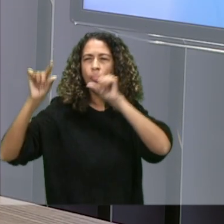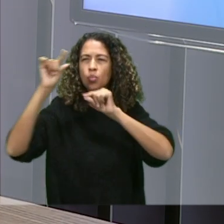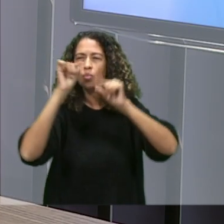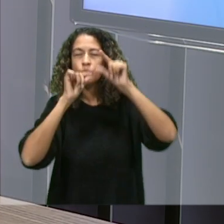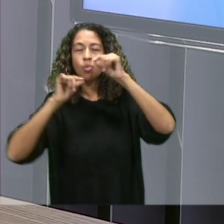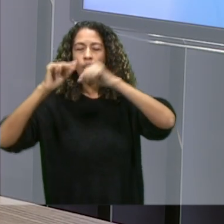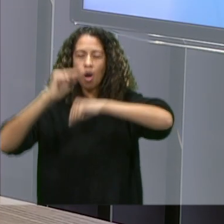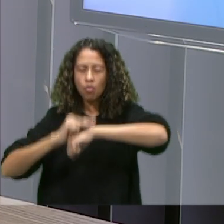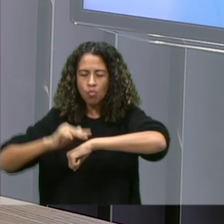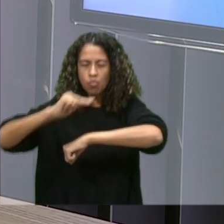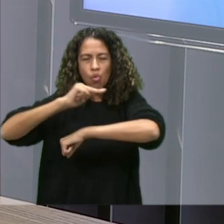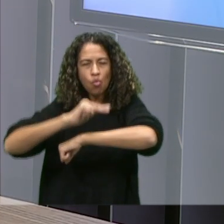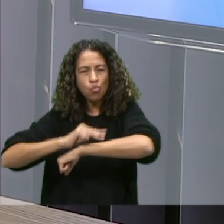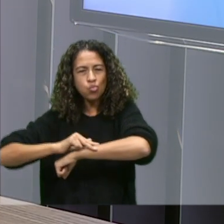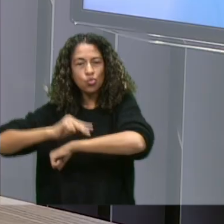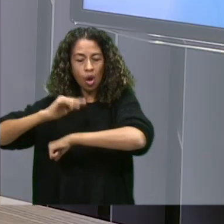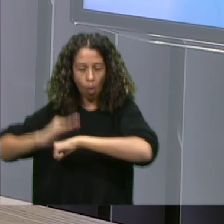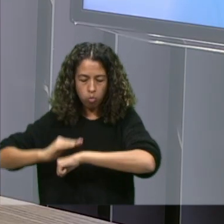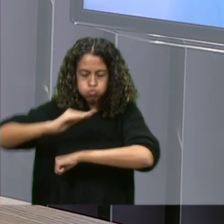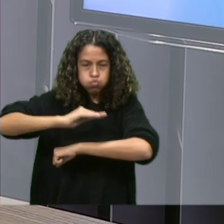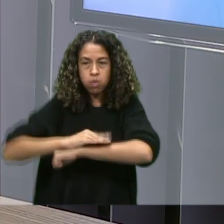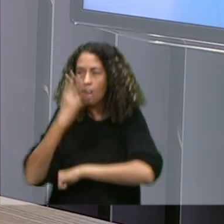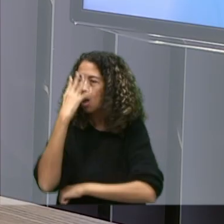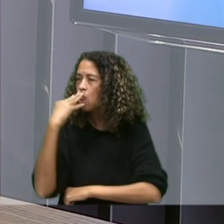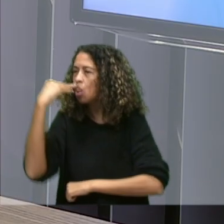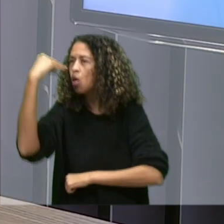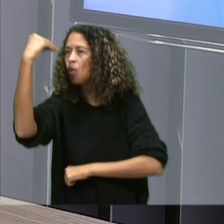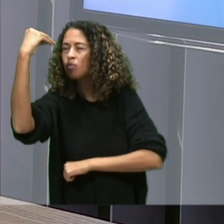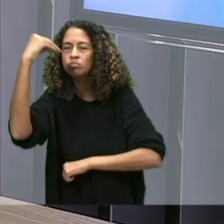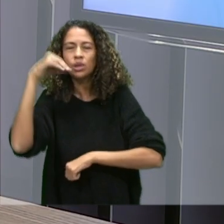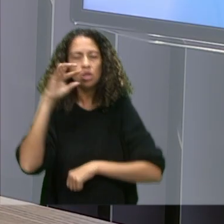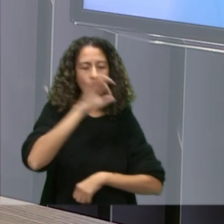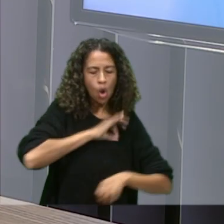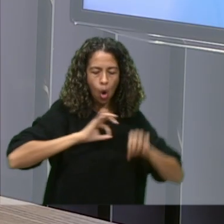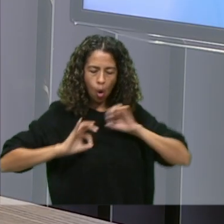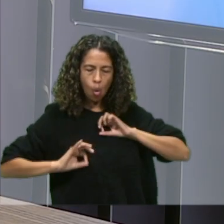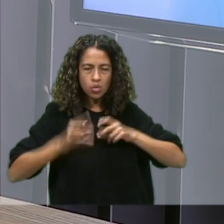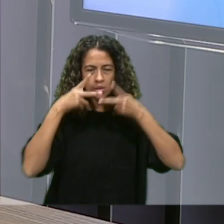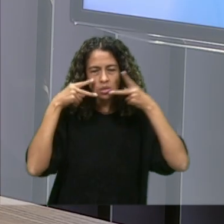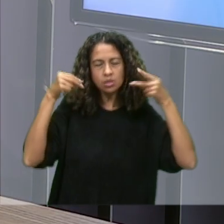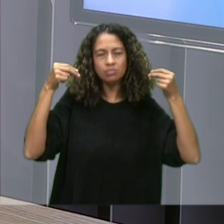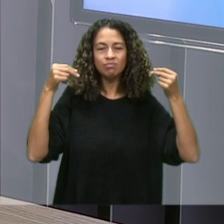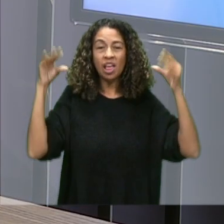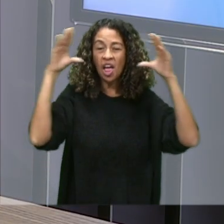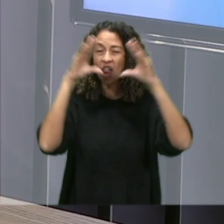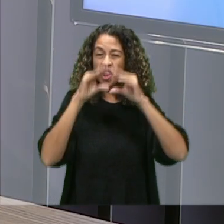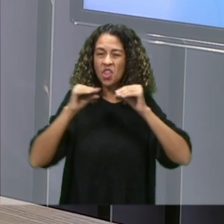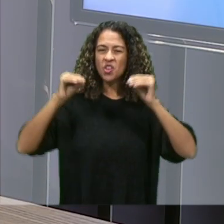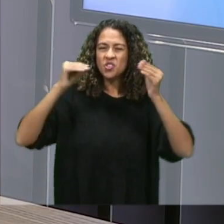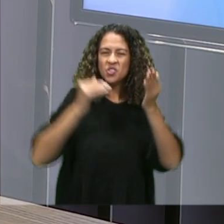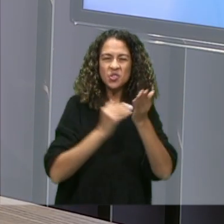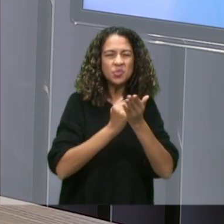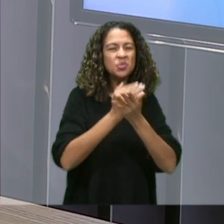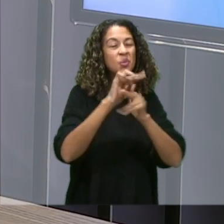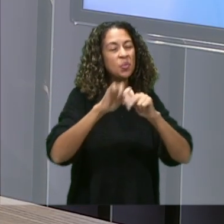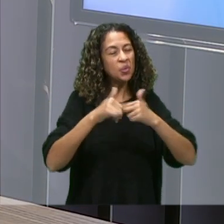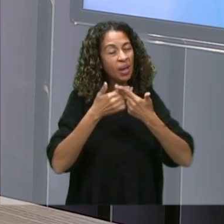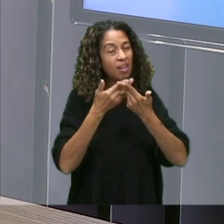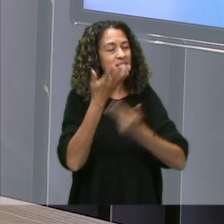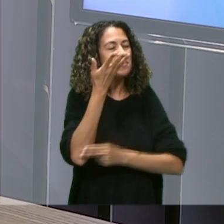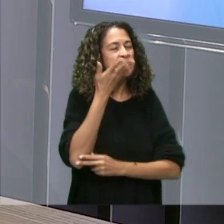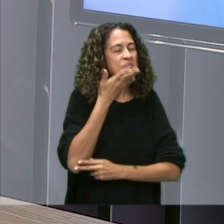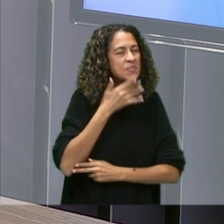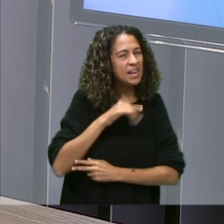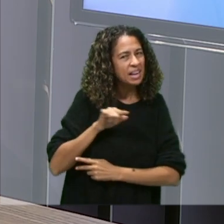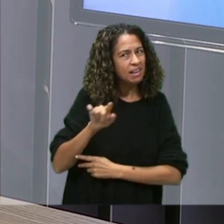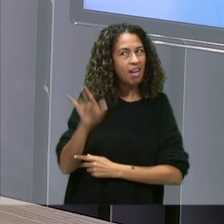grilos, sapos, lobas e onças, sons da noite, que nasceu por causa de uma criança